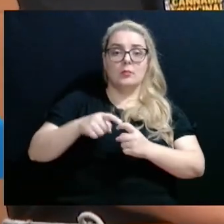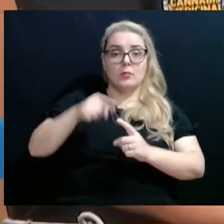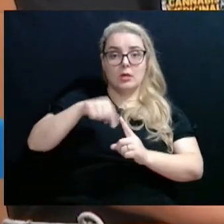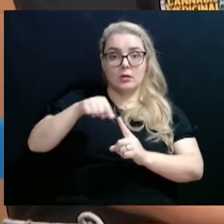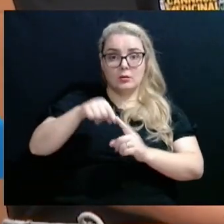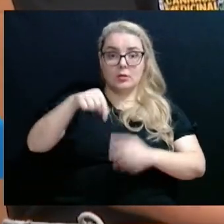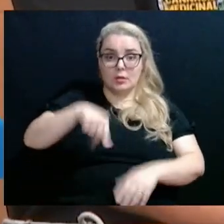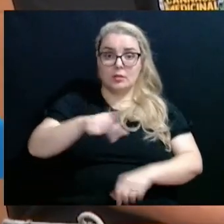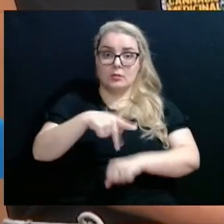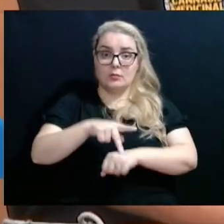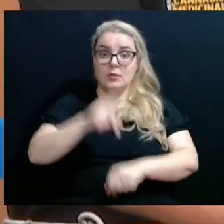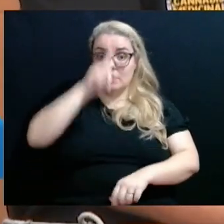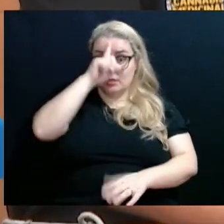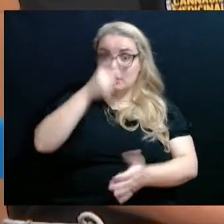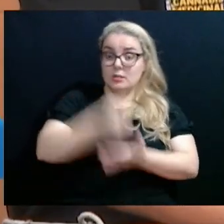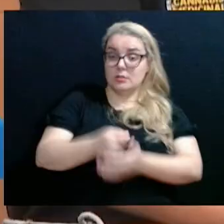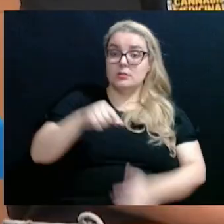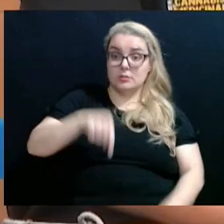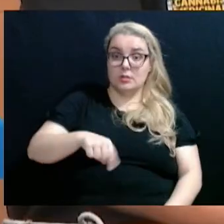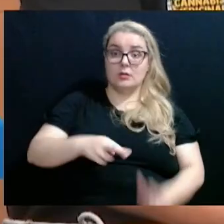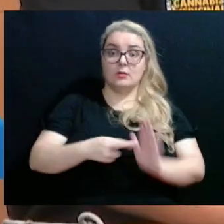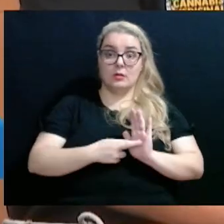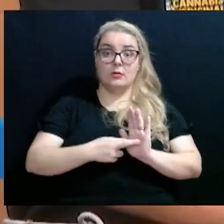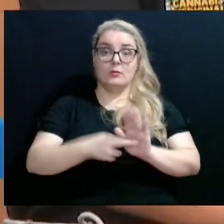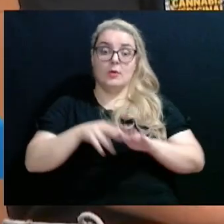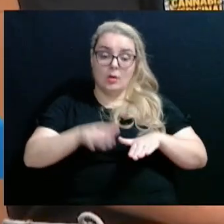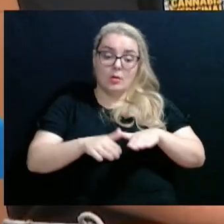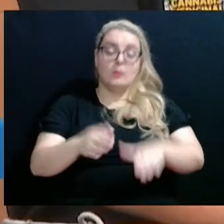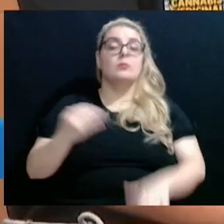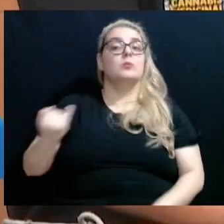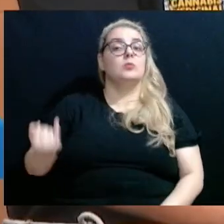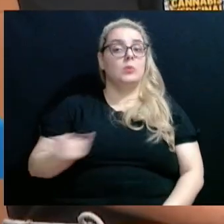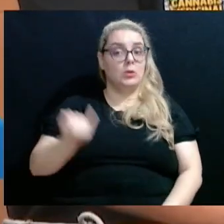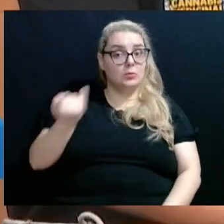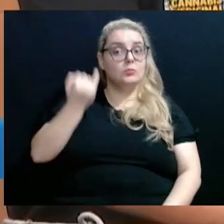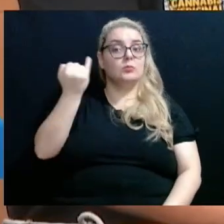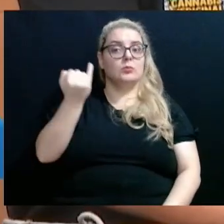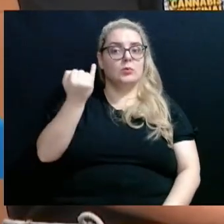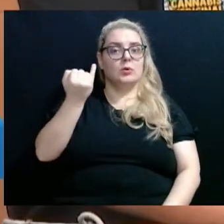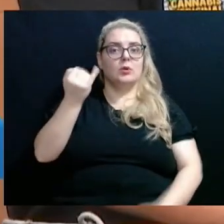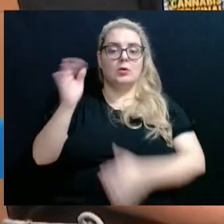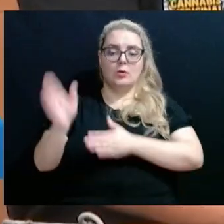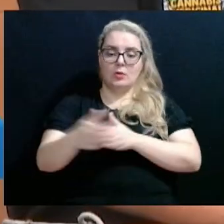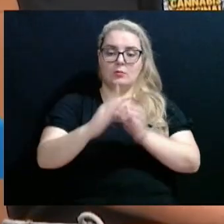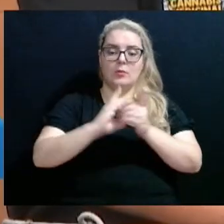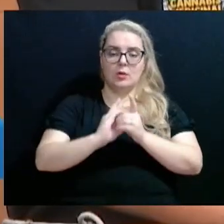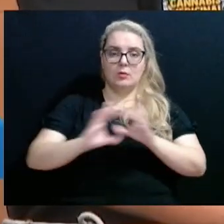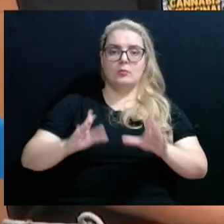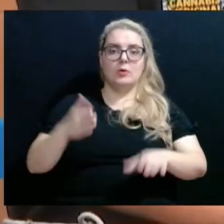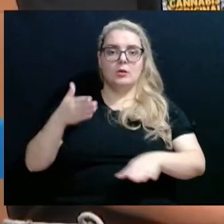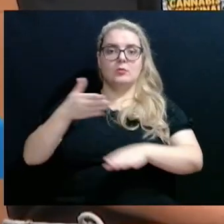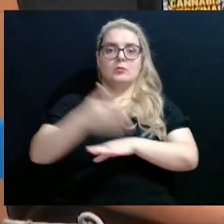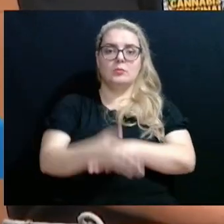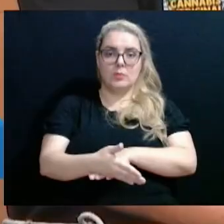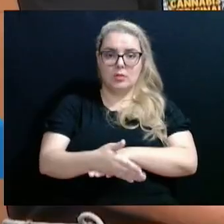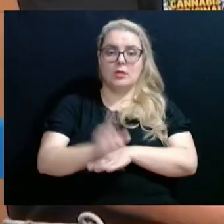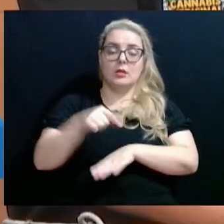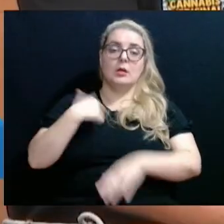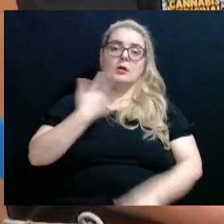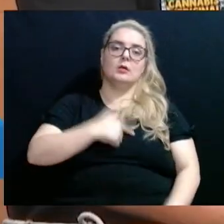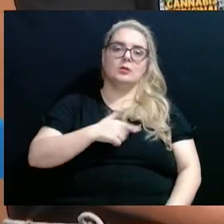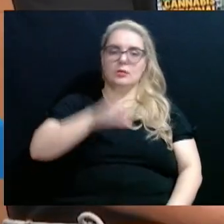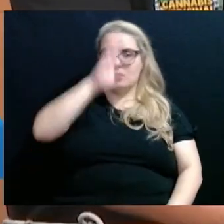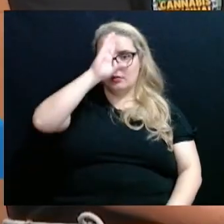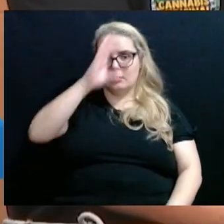essa decisão, ela representou um passo relevante rumo à democratização do acesso, que é uma das nossas principais